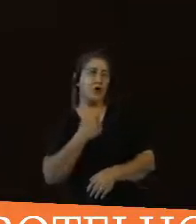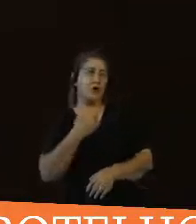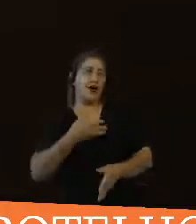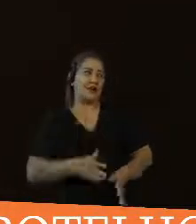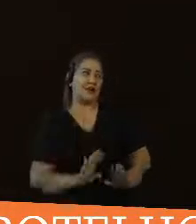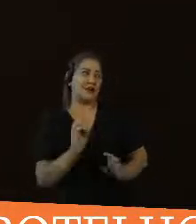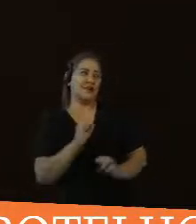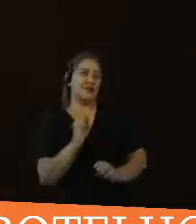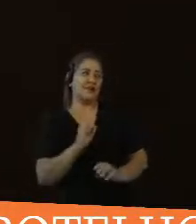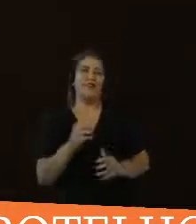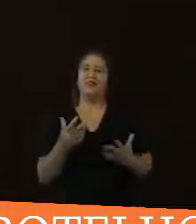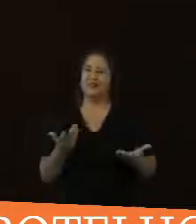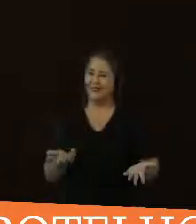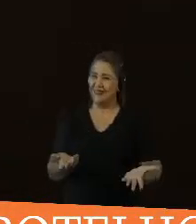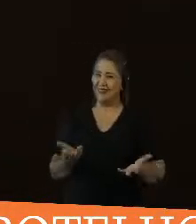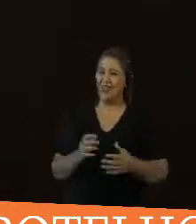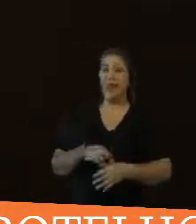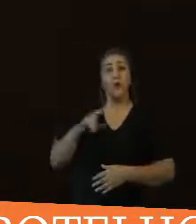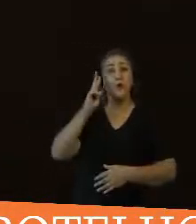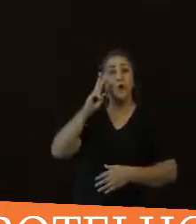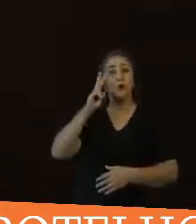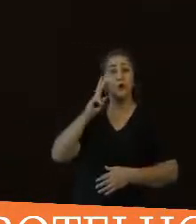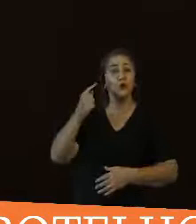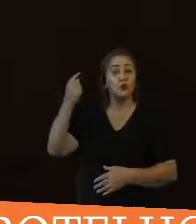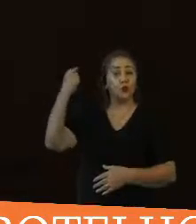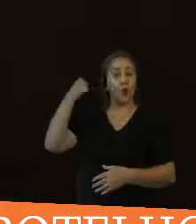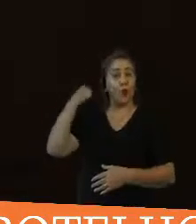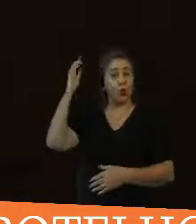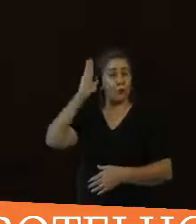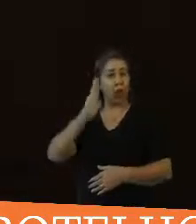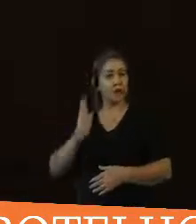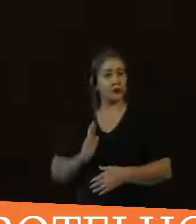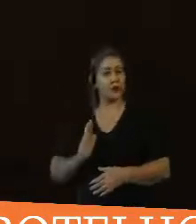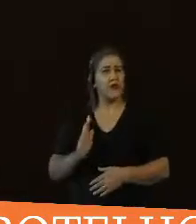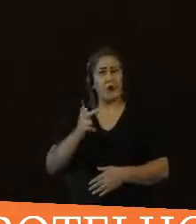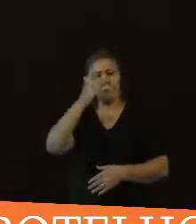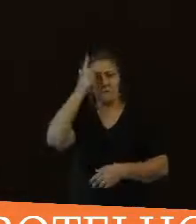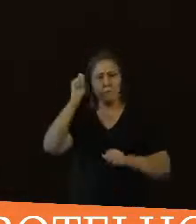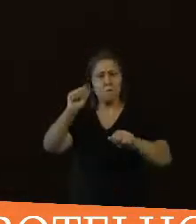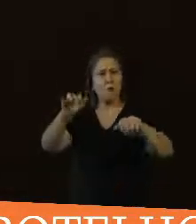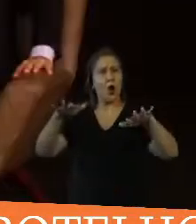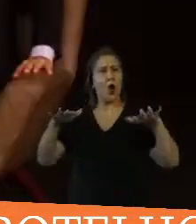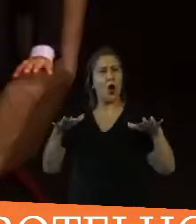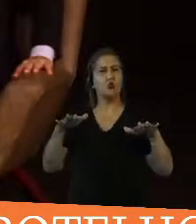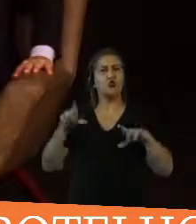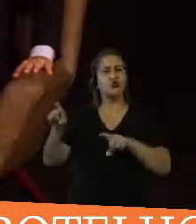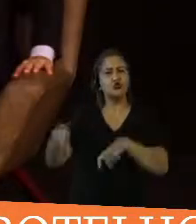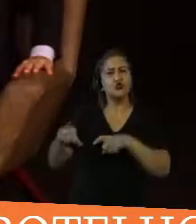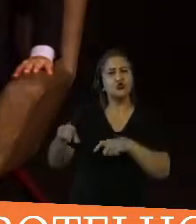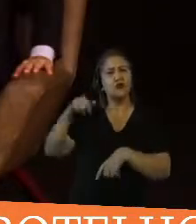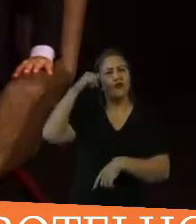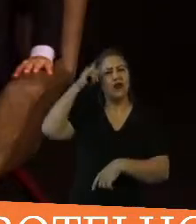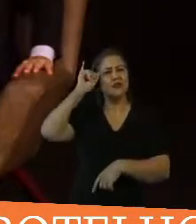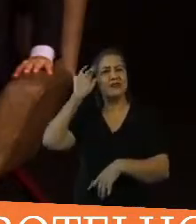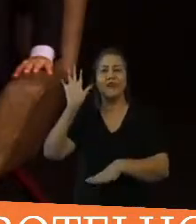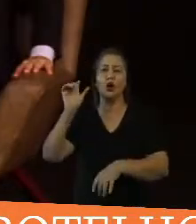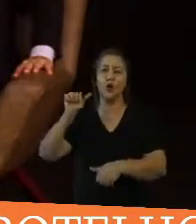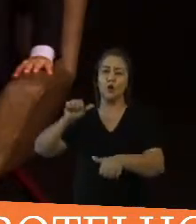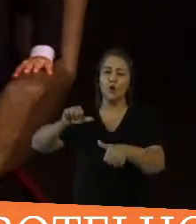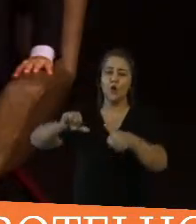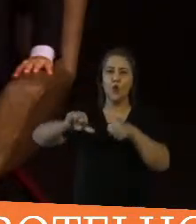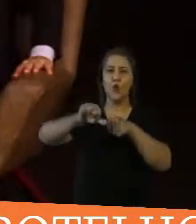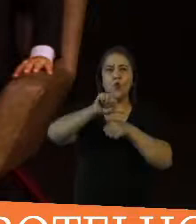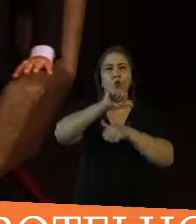momento da nossa história, o Brasil deixa de ser uma população tipicamente agrária e se encaminha para um processo